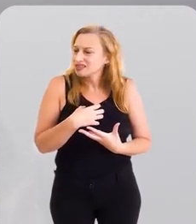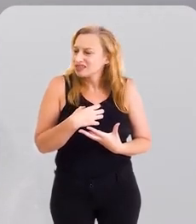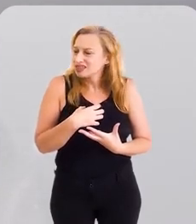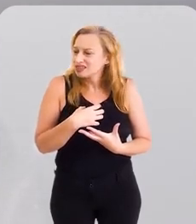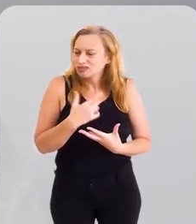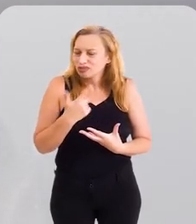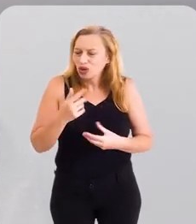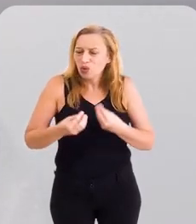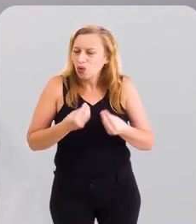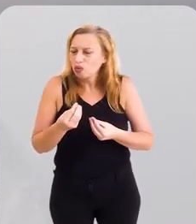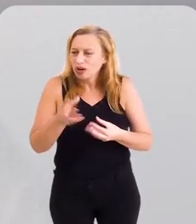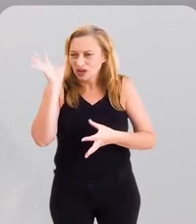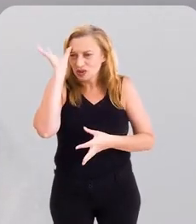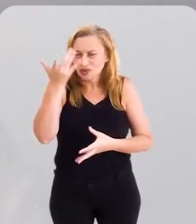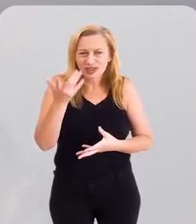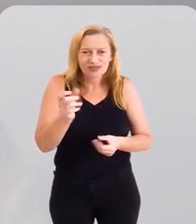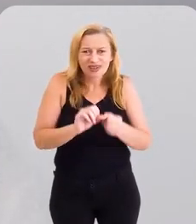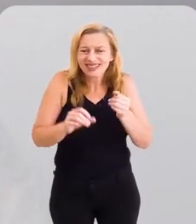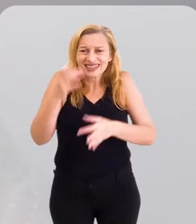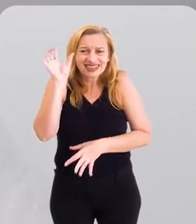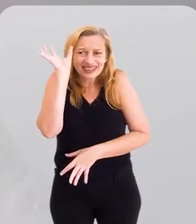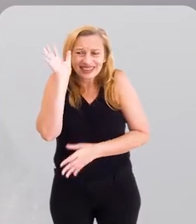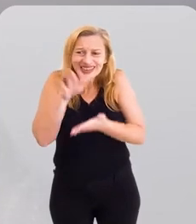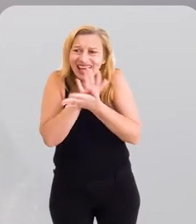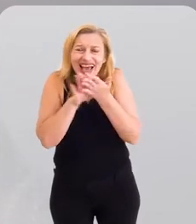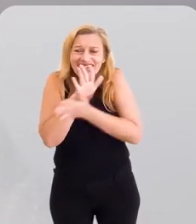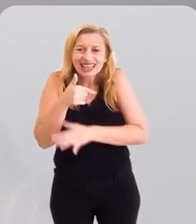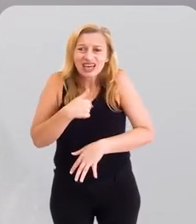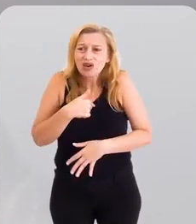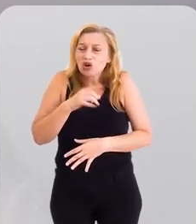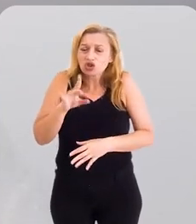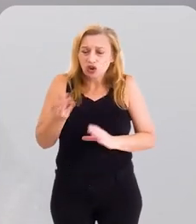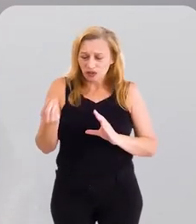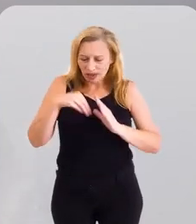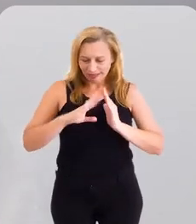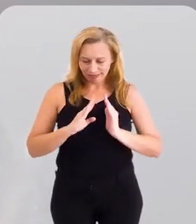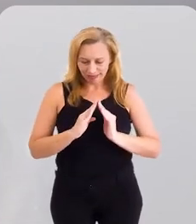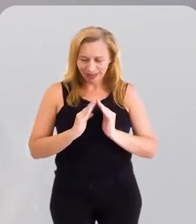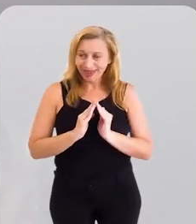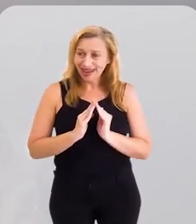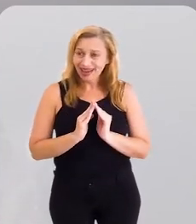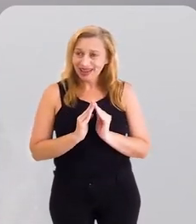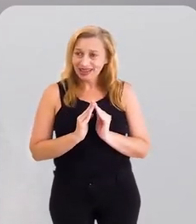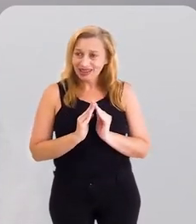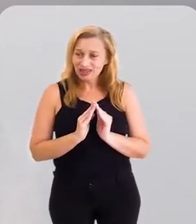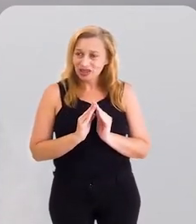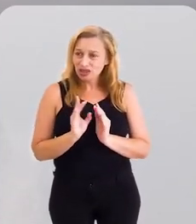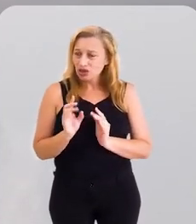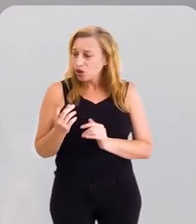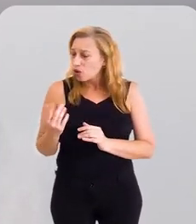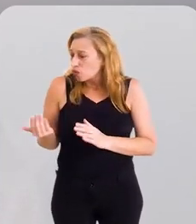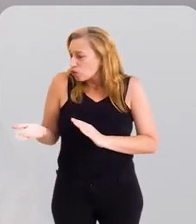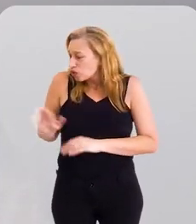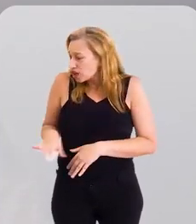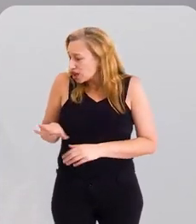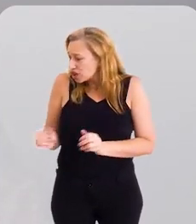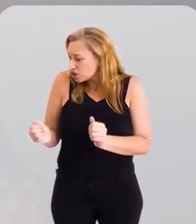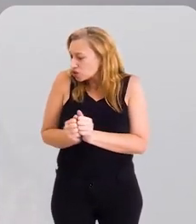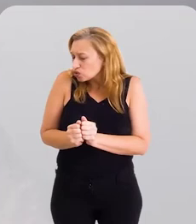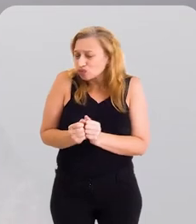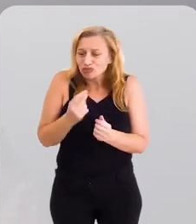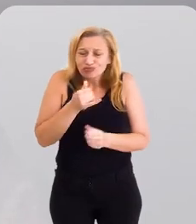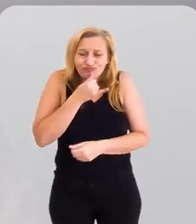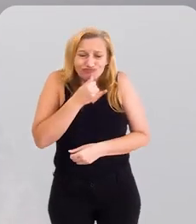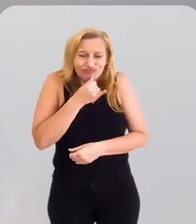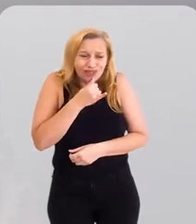gera revolta. Eu não posso fazer nada, só posso ficar trancado dentro do meu apartamento pequeno, às vezes com crianças lá